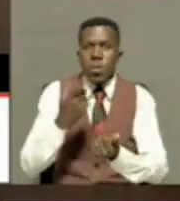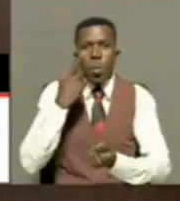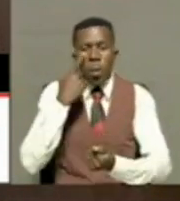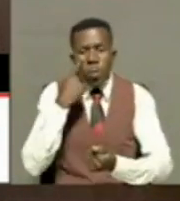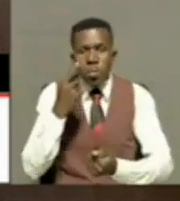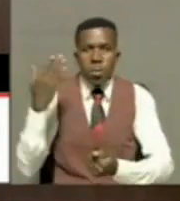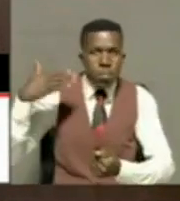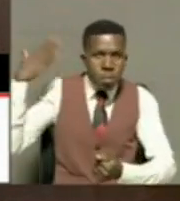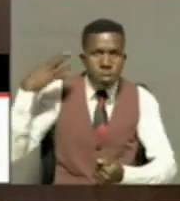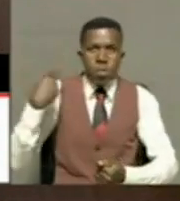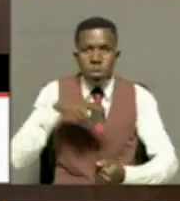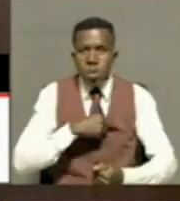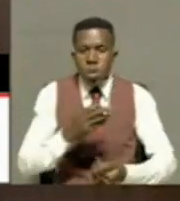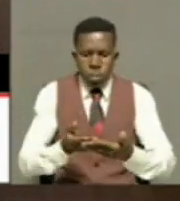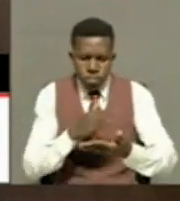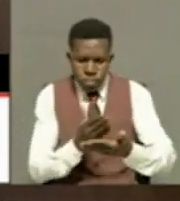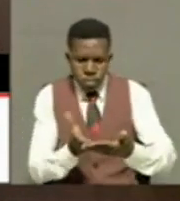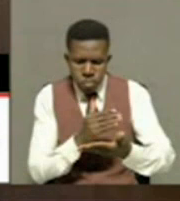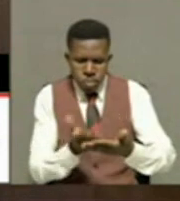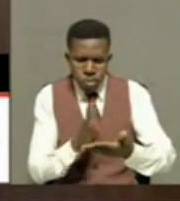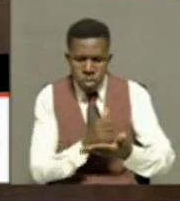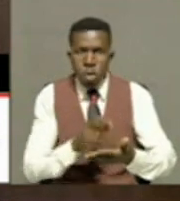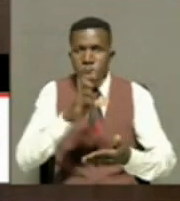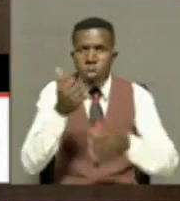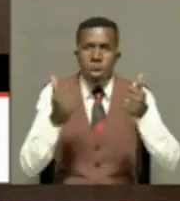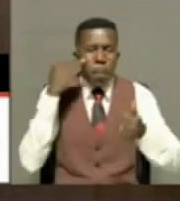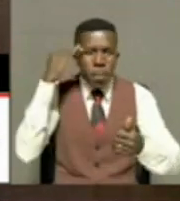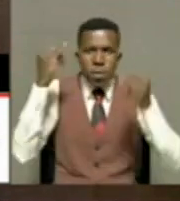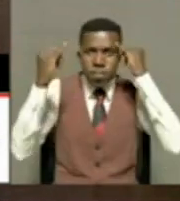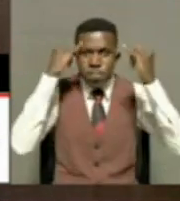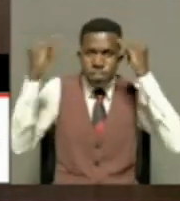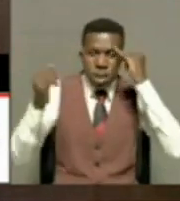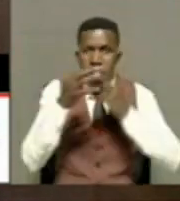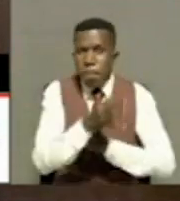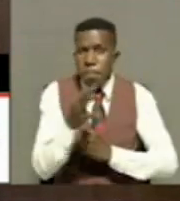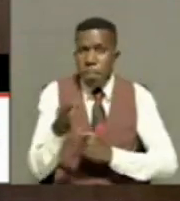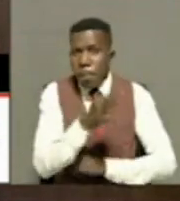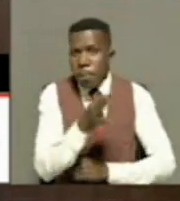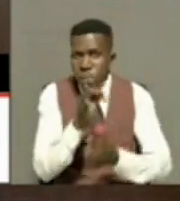consultas, junto de diferentes departamentos ministeriais.